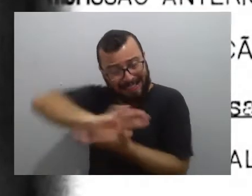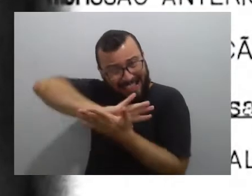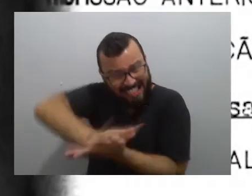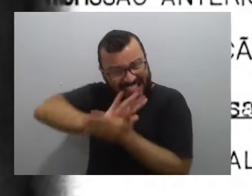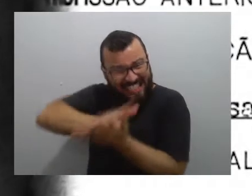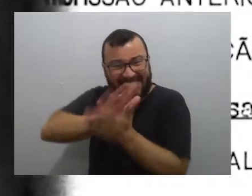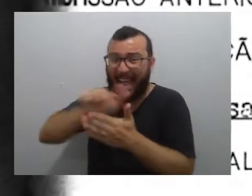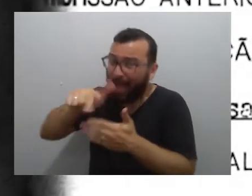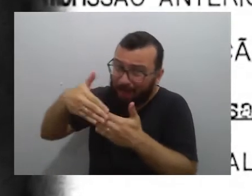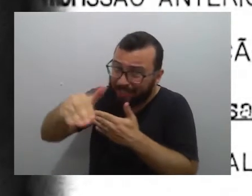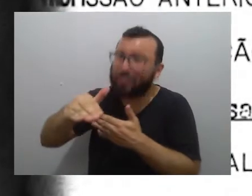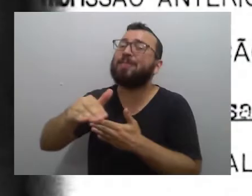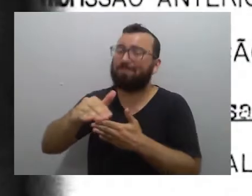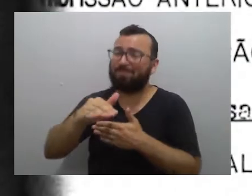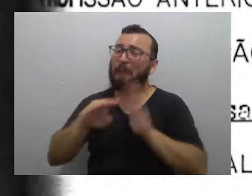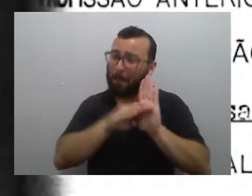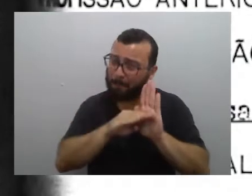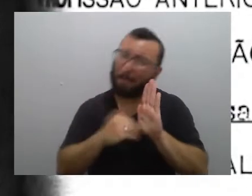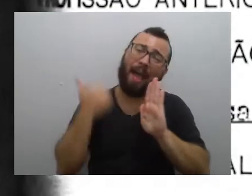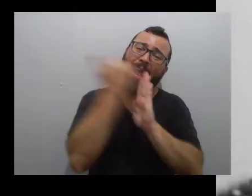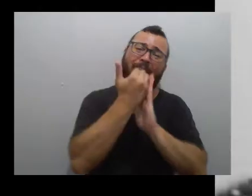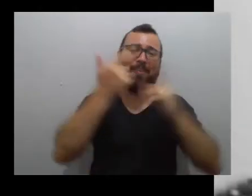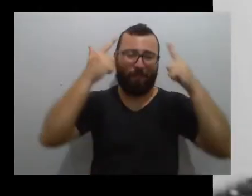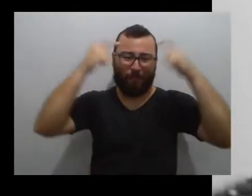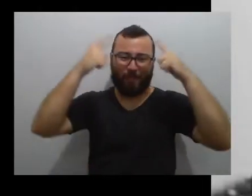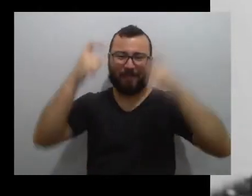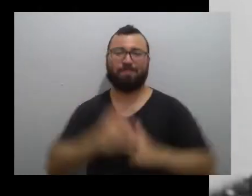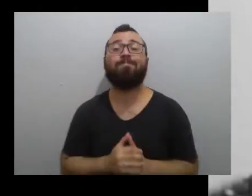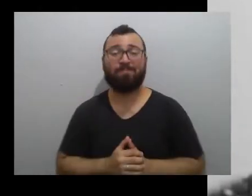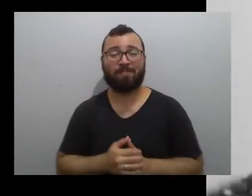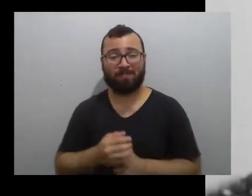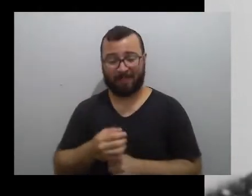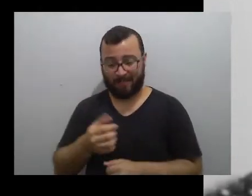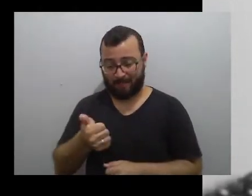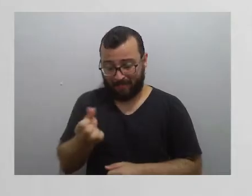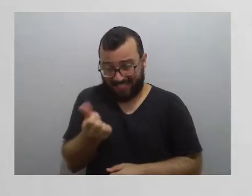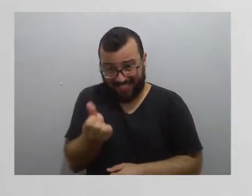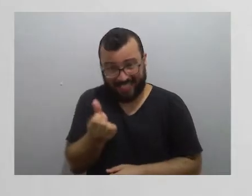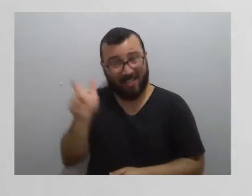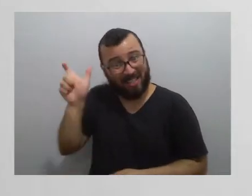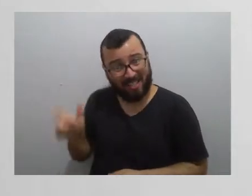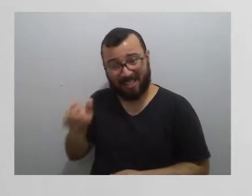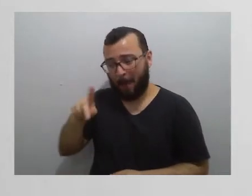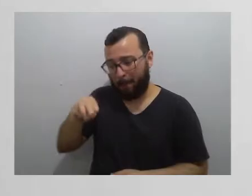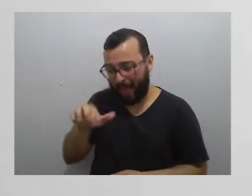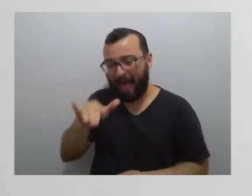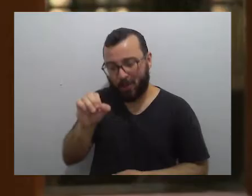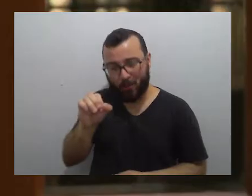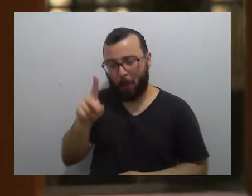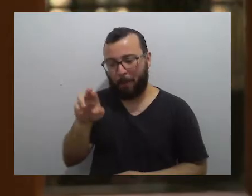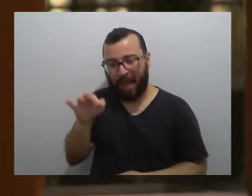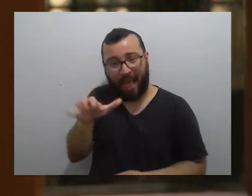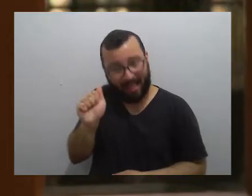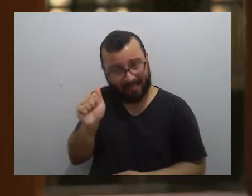por lutar contra a ditadura. Hoje, como homenagem, o DCE leva seu nome, Mário Prata.